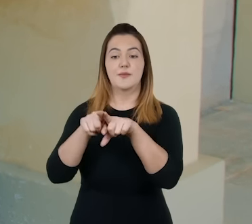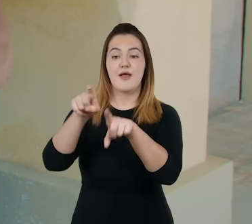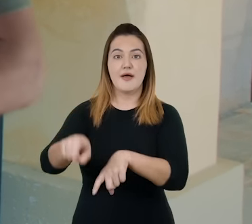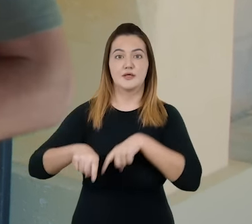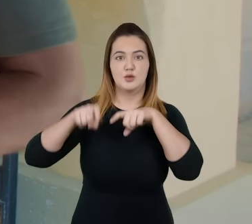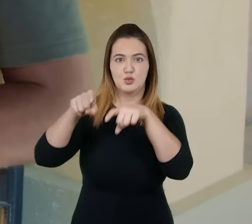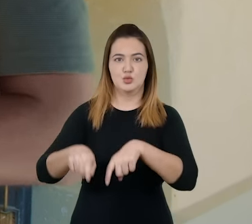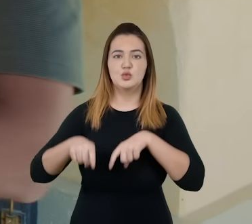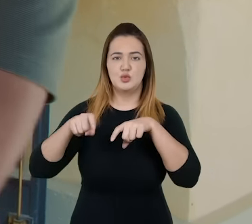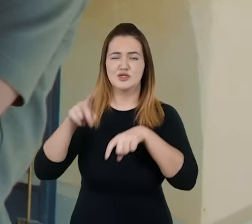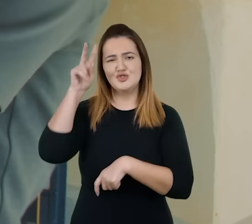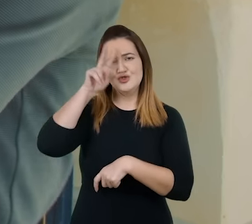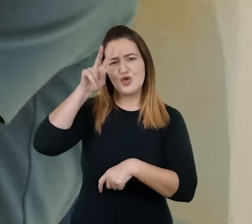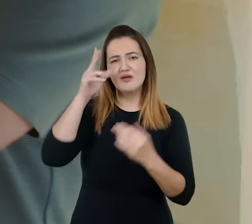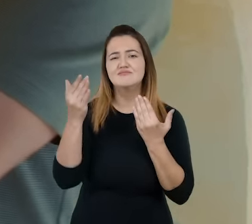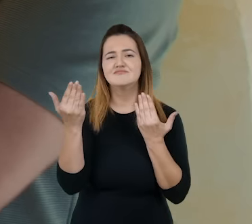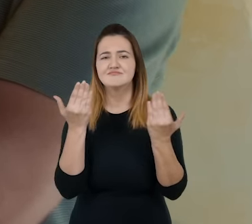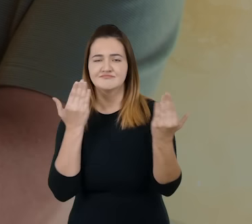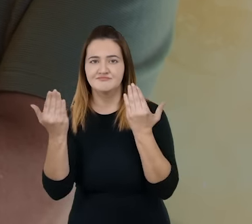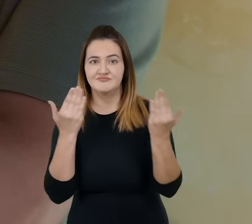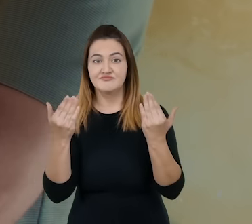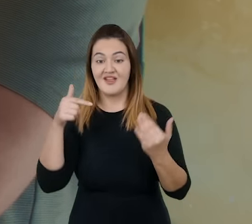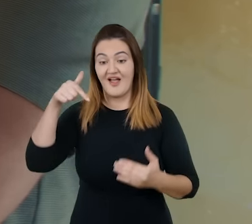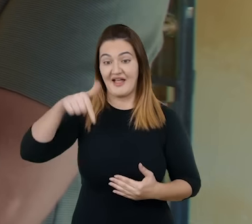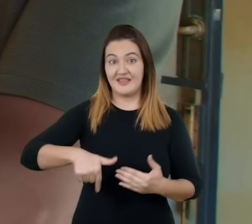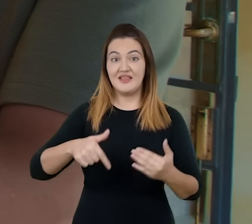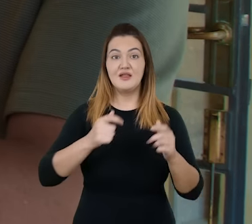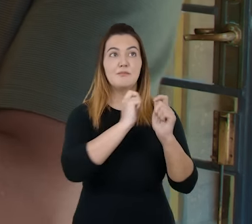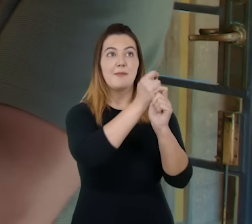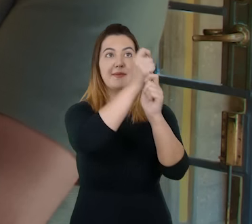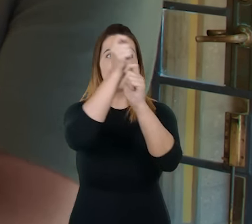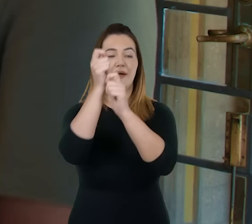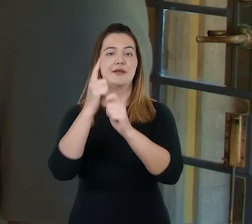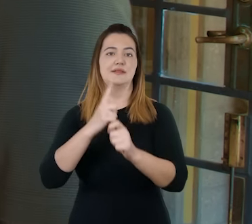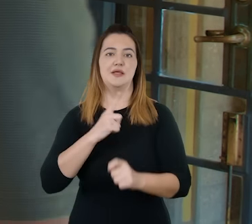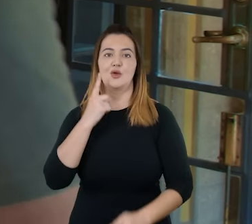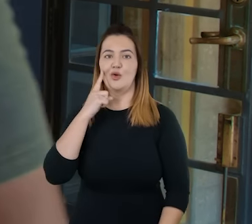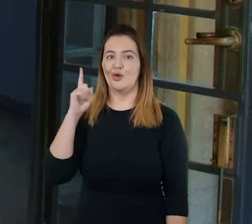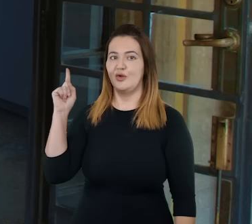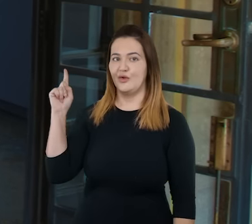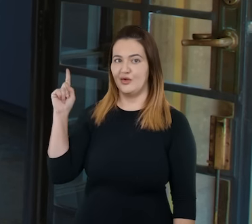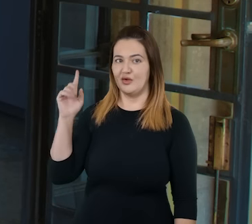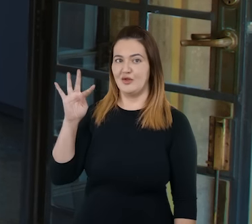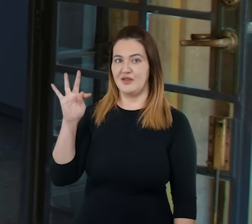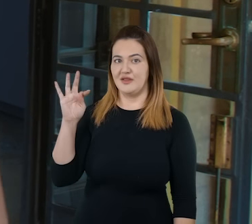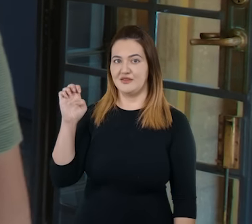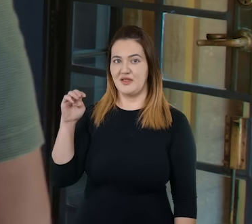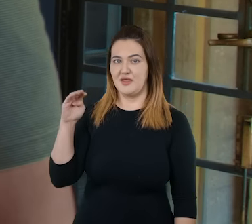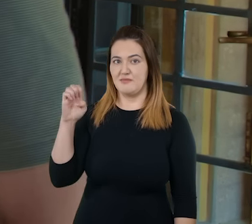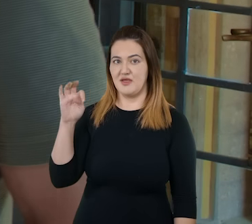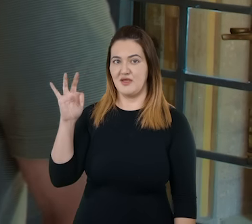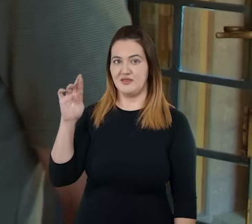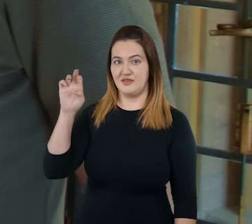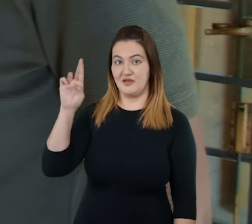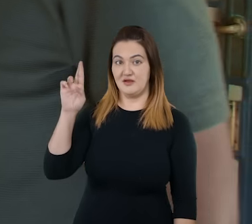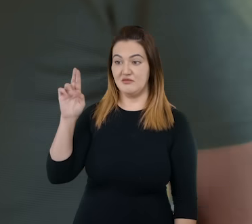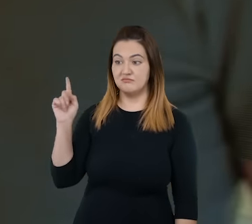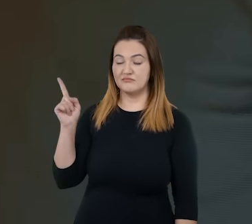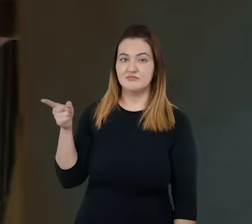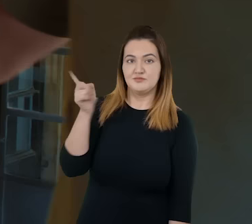pedra aqui, eu tenho justamente os personagens envolvidos nesse drama. Você tem a Deméter, que está de um lado